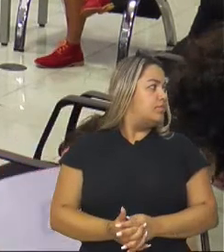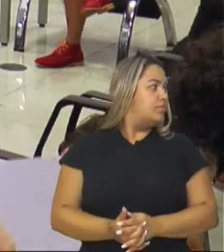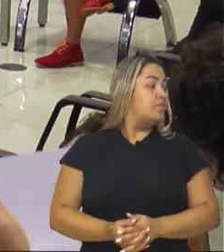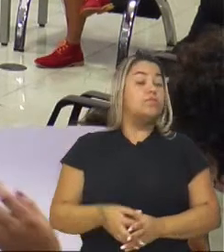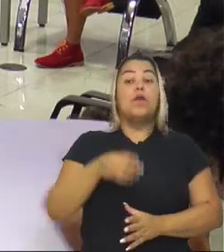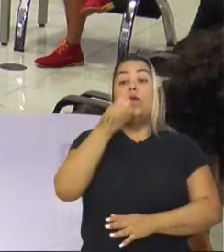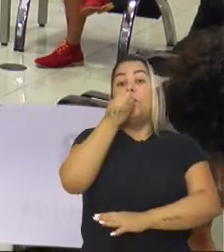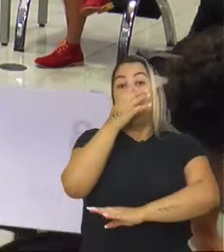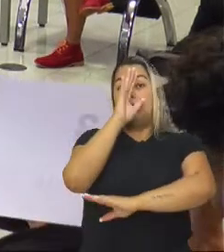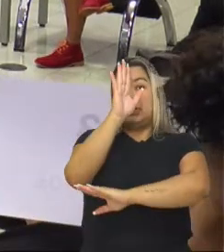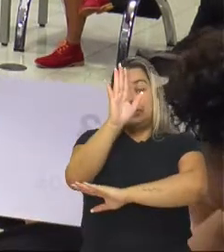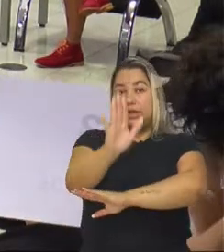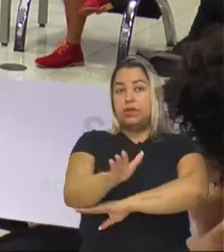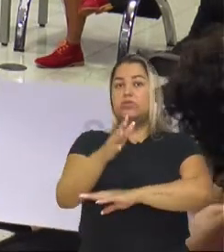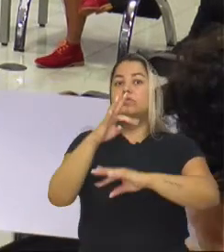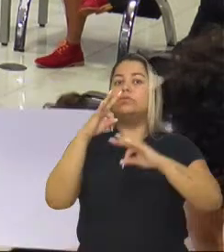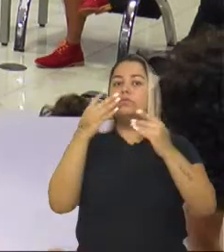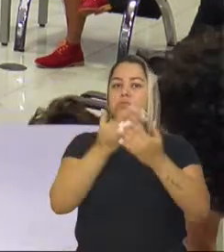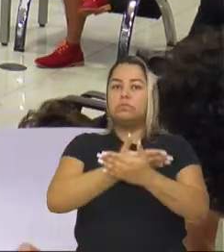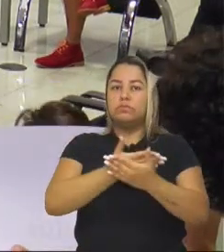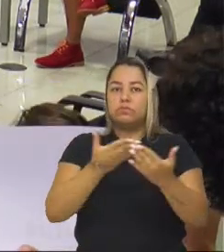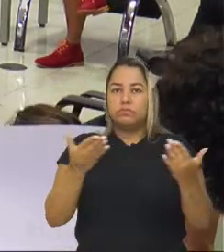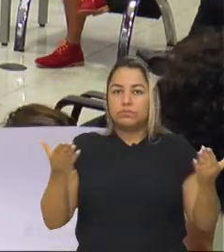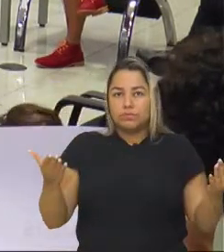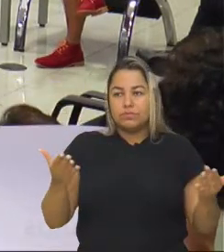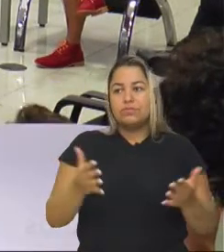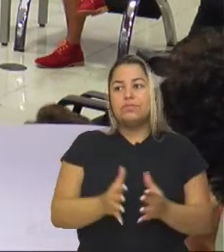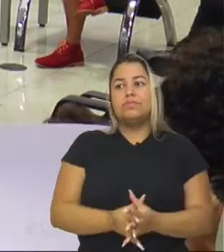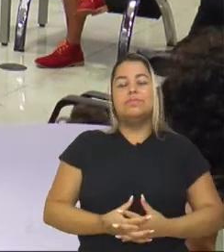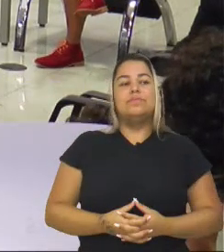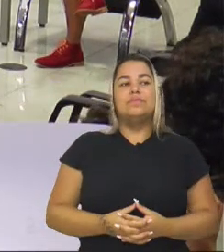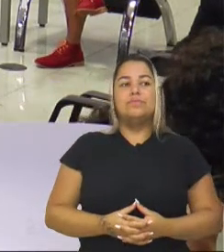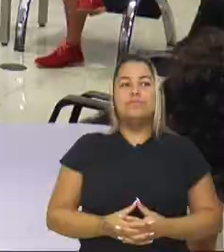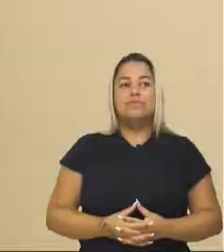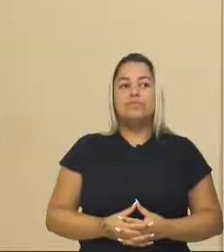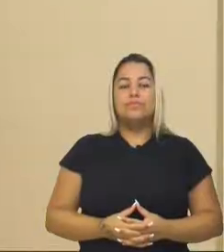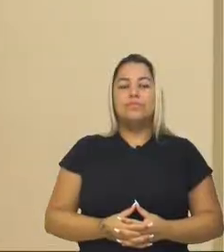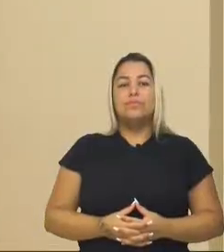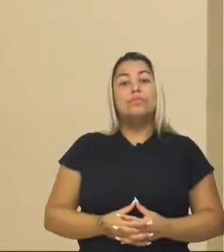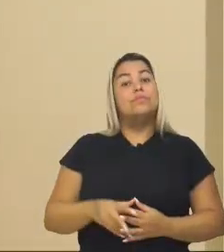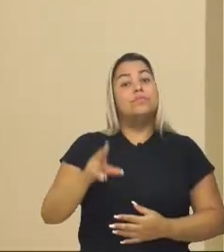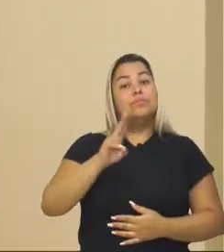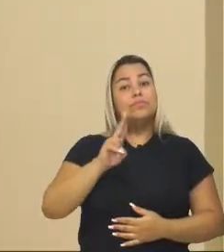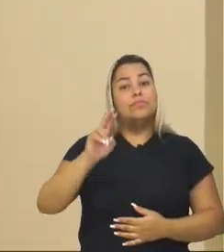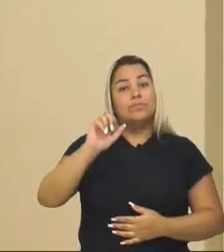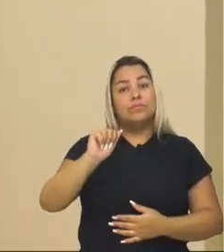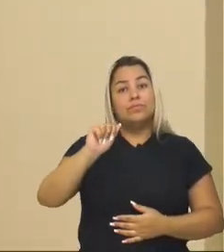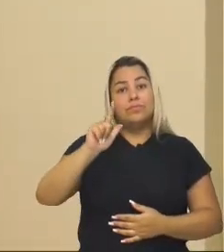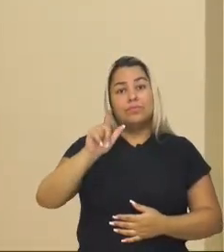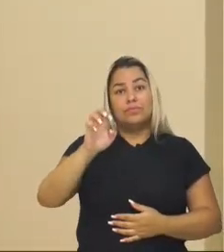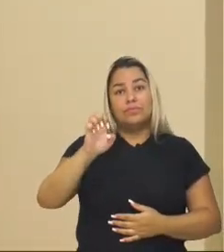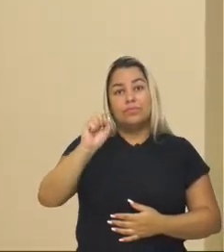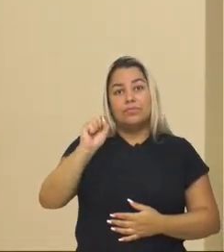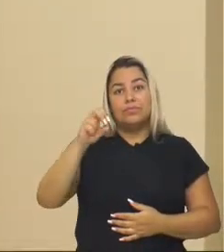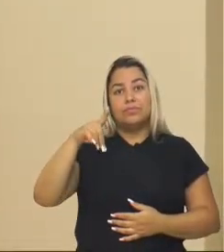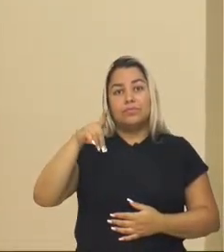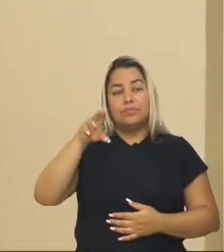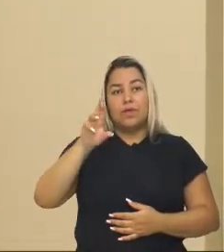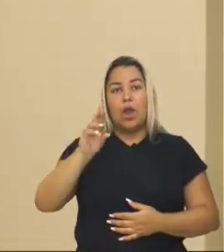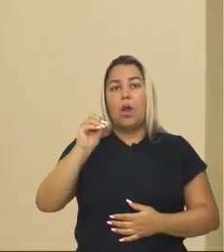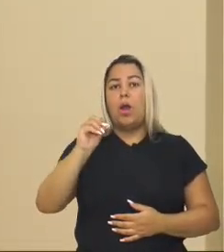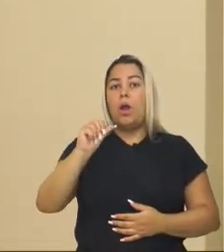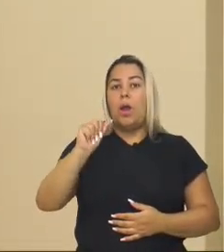Boa tarde a todas, todos e todes. Eu sou Alessandra Almeida, sou uma